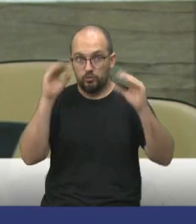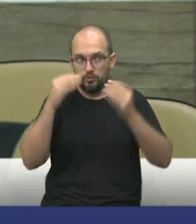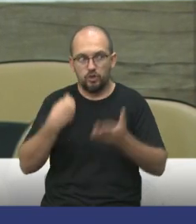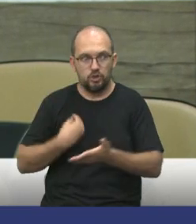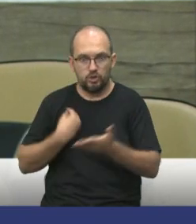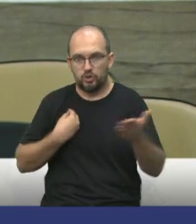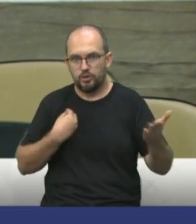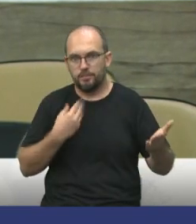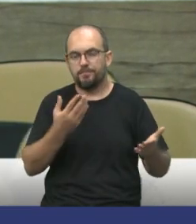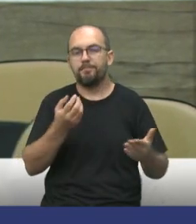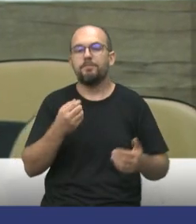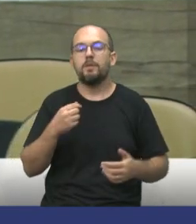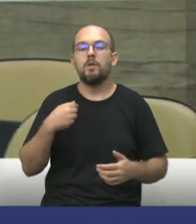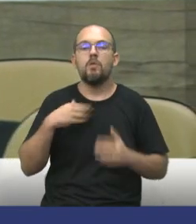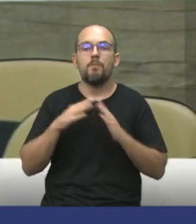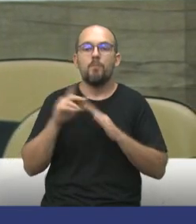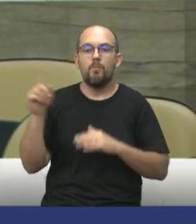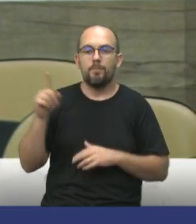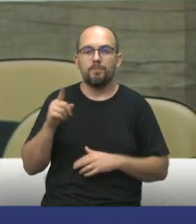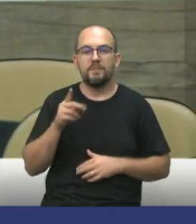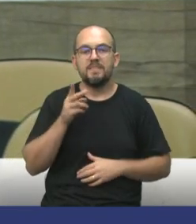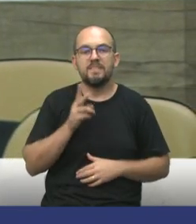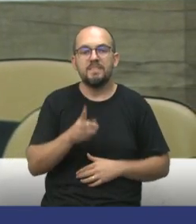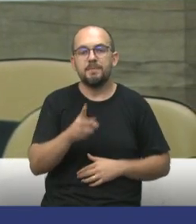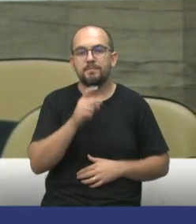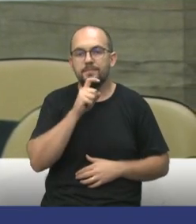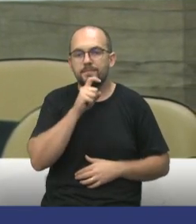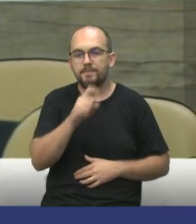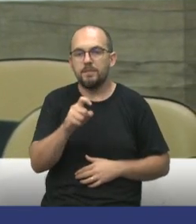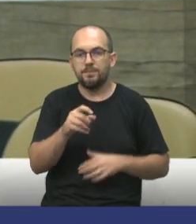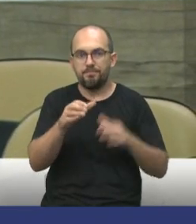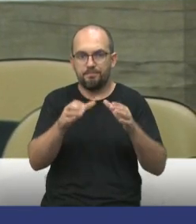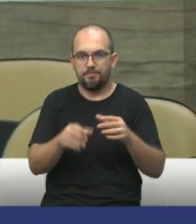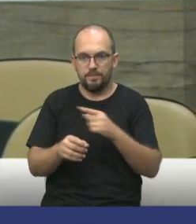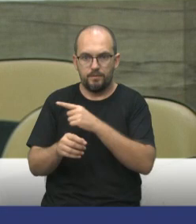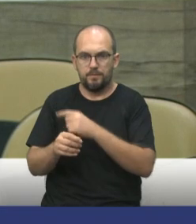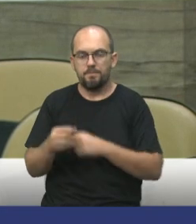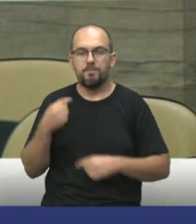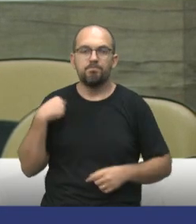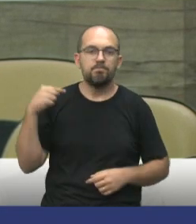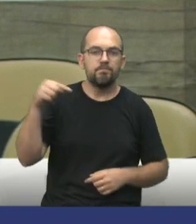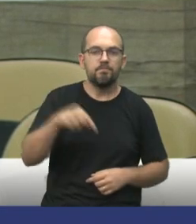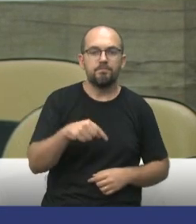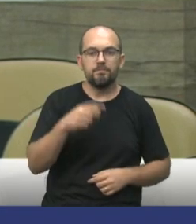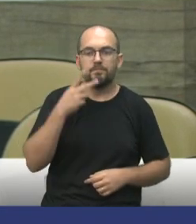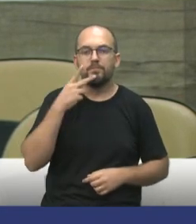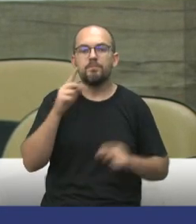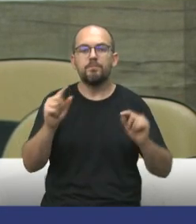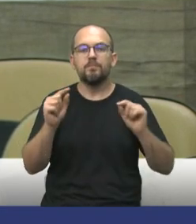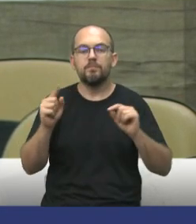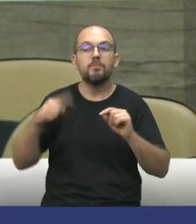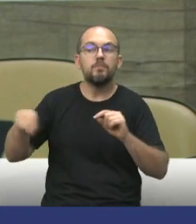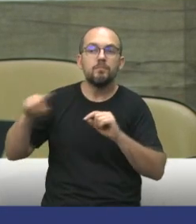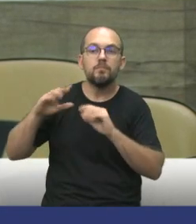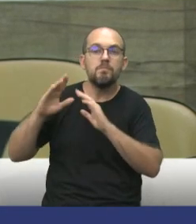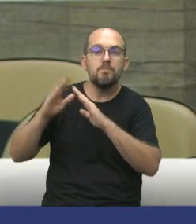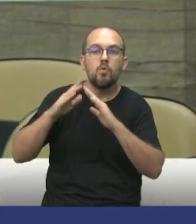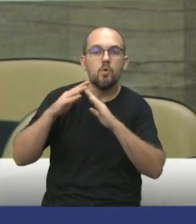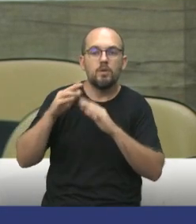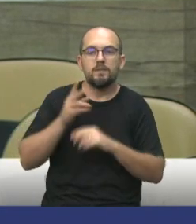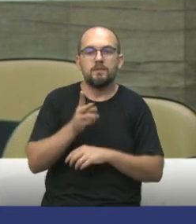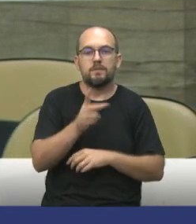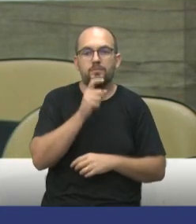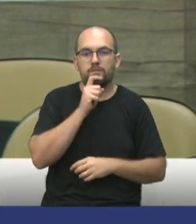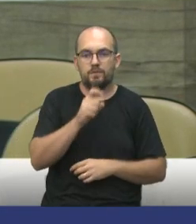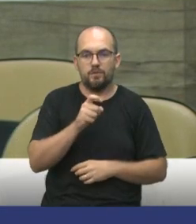presidente, sou moradora lá do Jardim Sempre Verde, e eu vim aqui falar pelo pessoal, os moradores do Jardim Sempre